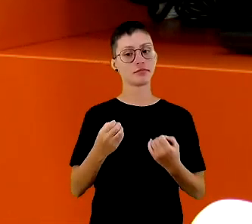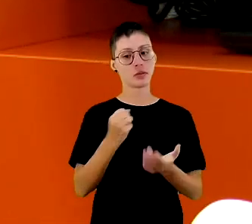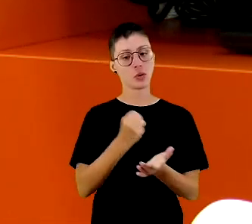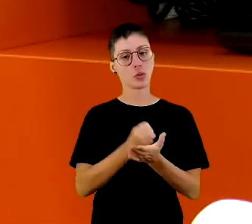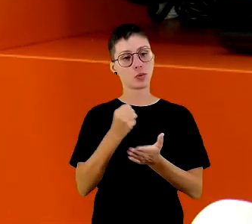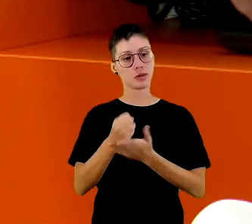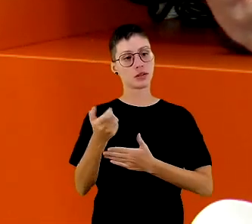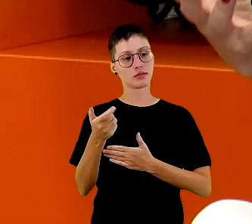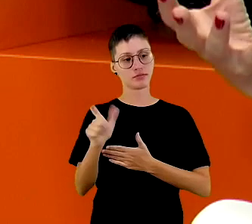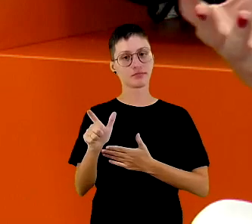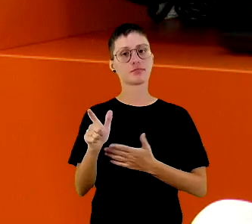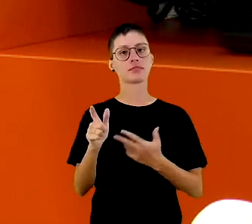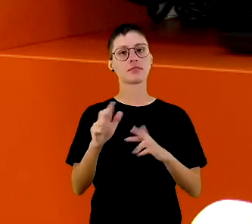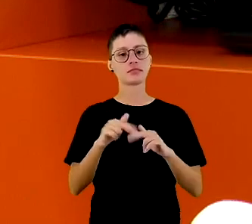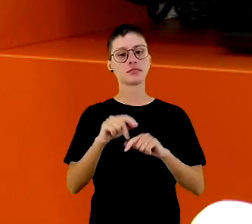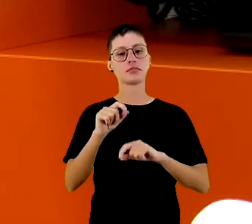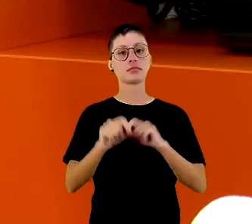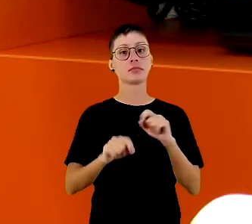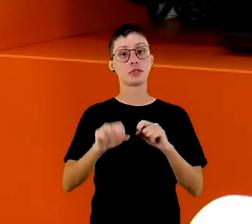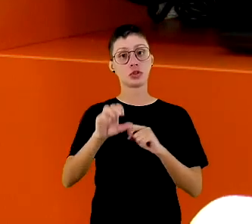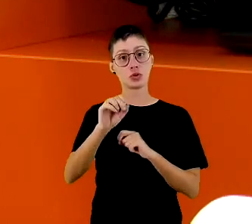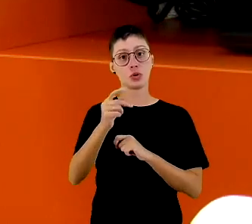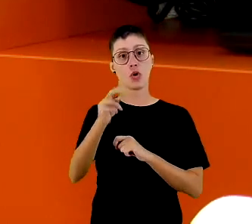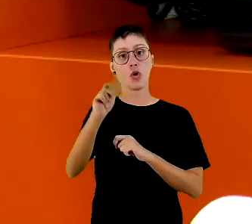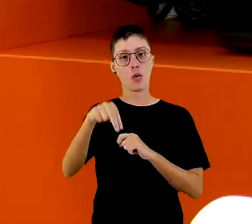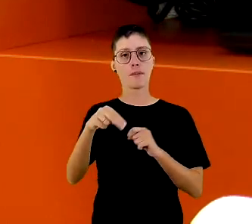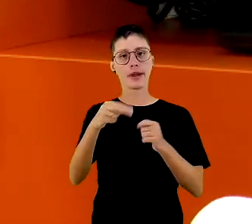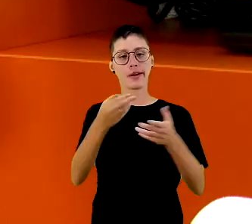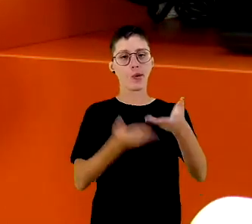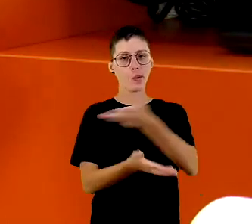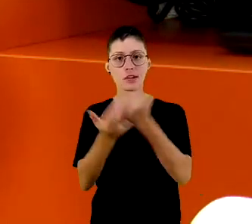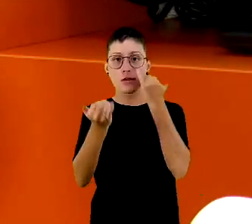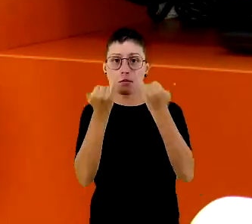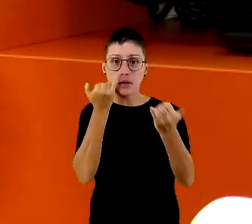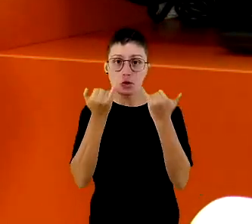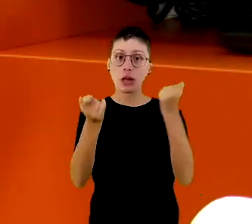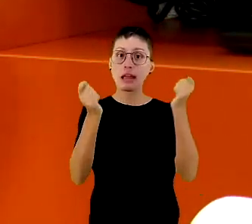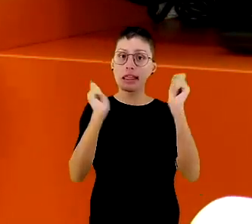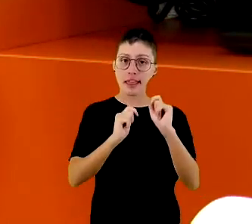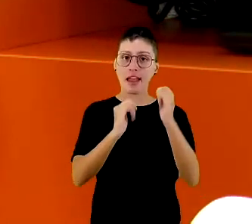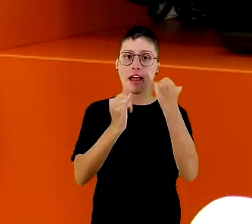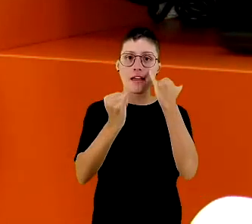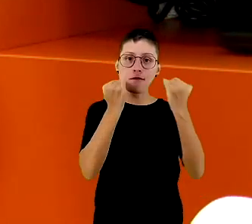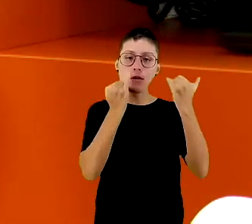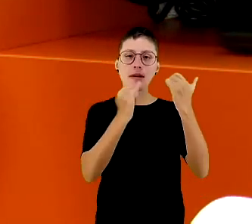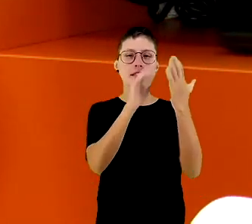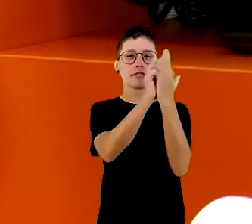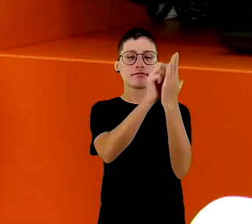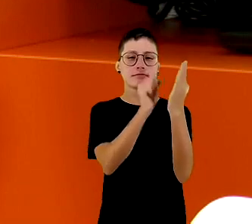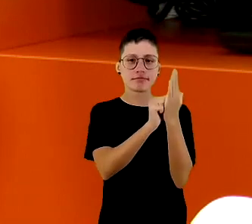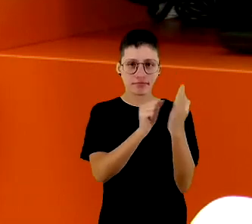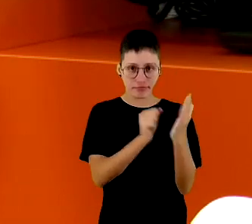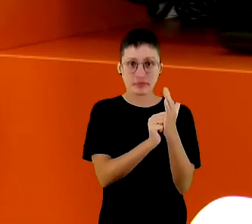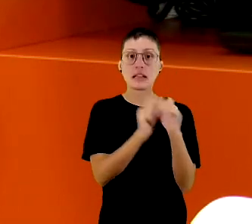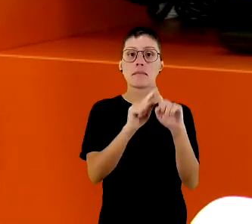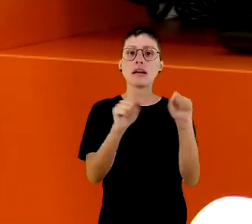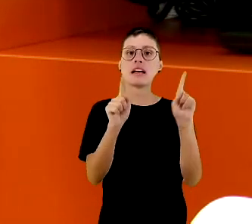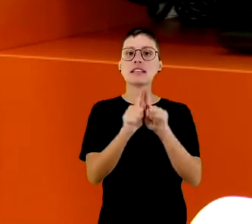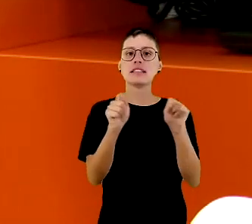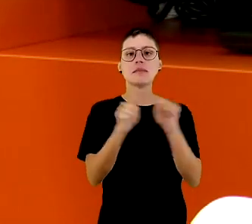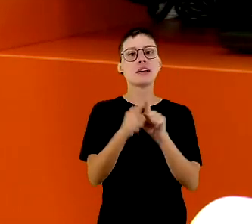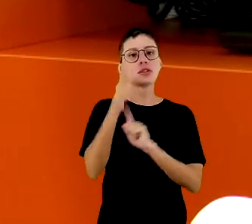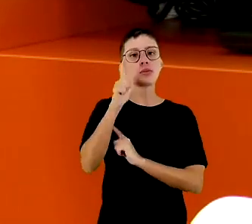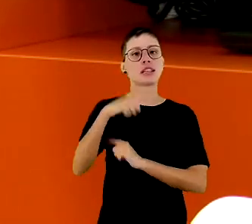né, o Open Finance vai permitir que não só as informações cadastrais, mas transacionais, né, também